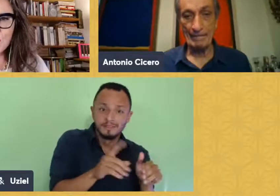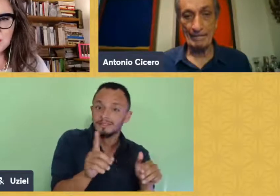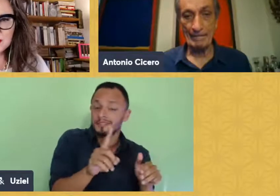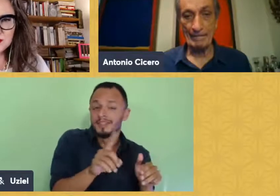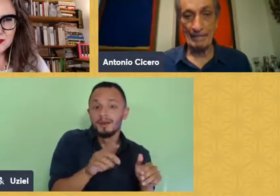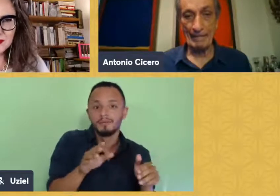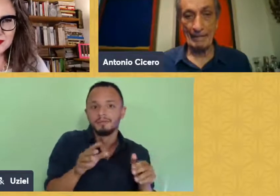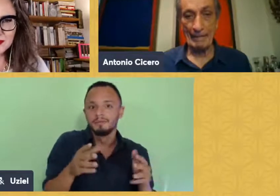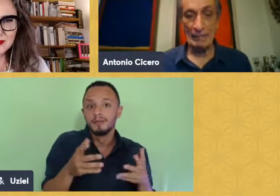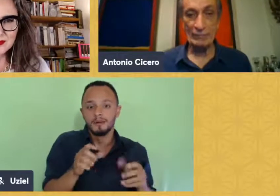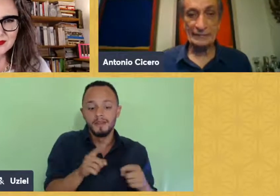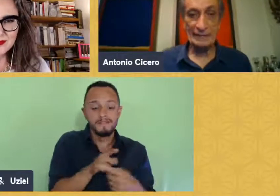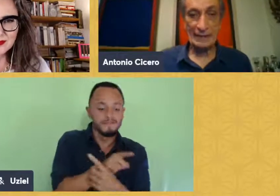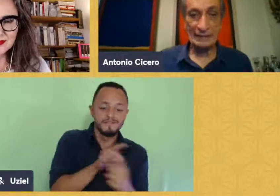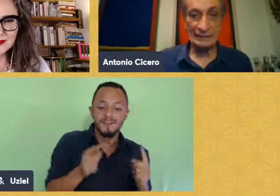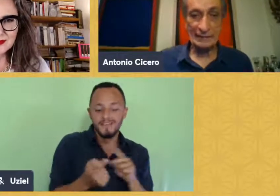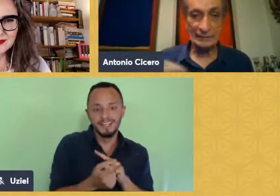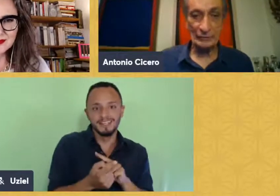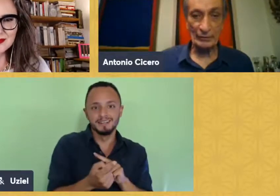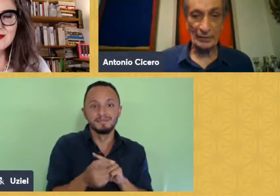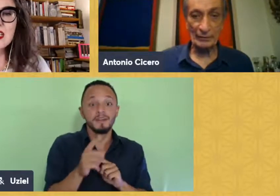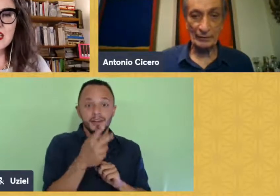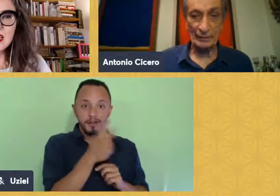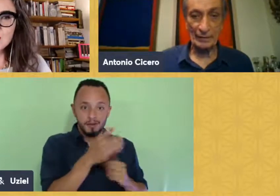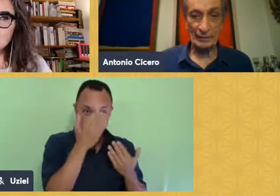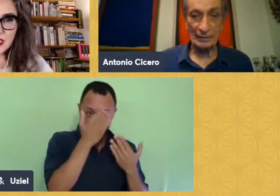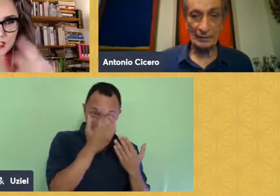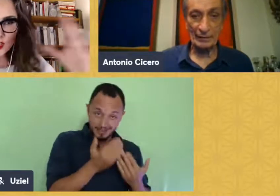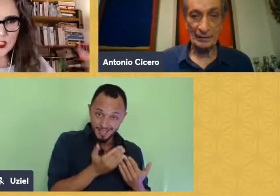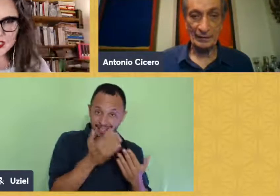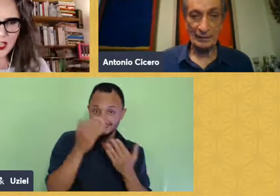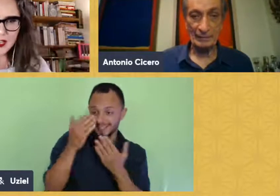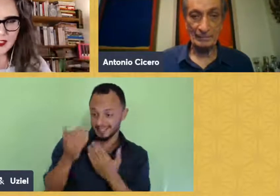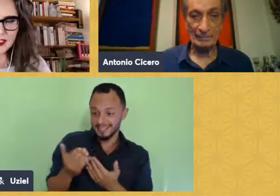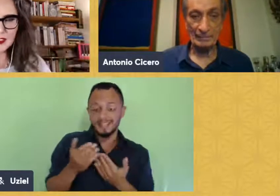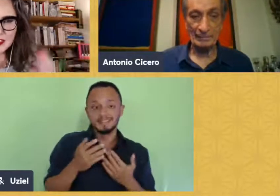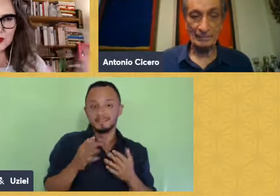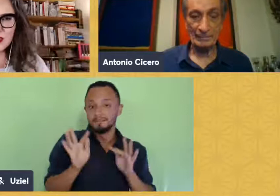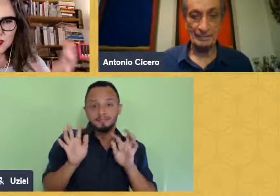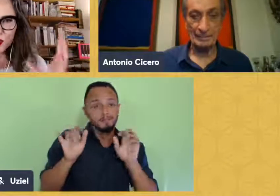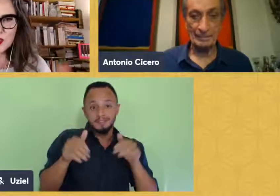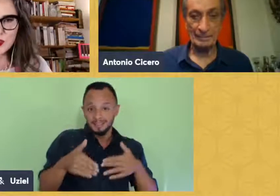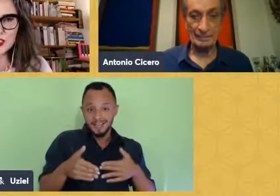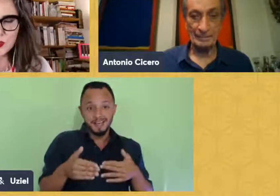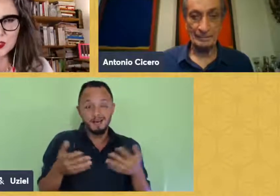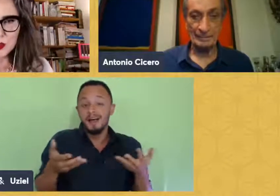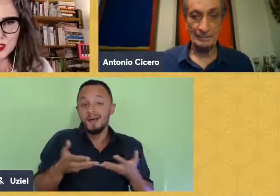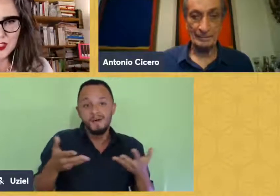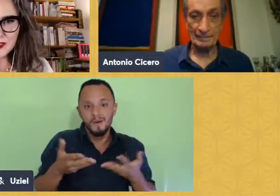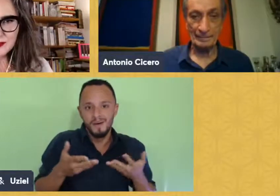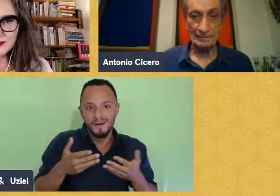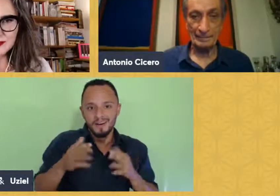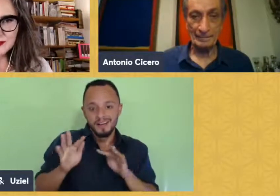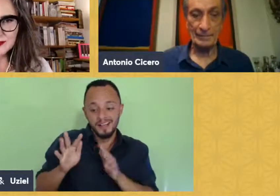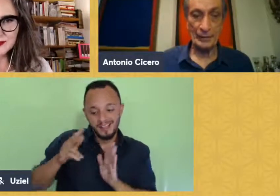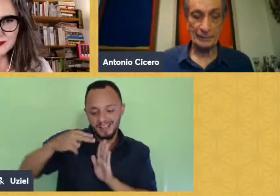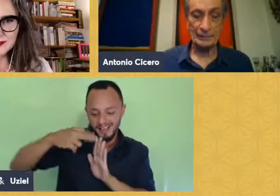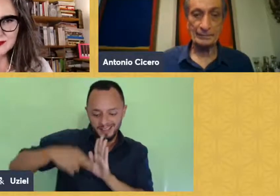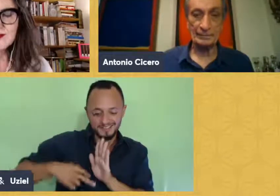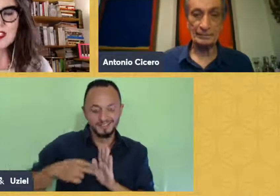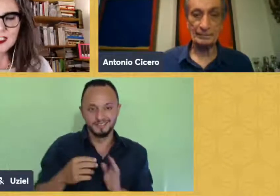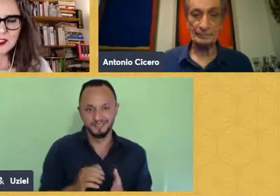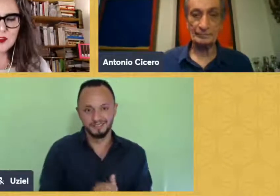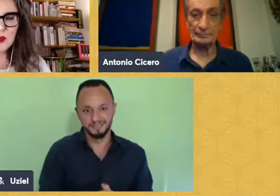improviso, você topa? Você agradece e eu leio. A gente encerra essa segunda edição com a sua leitura, pode ser?